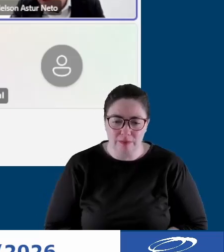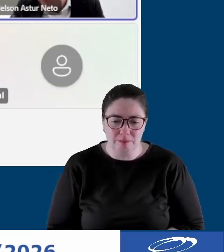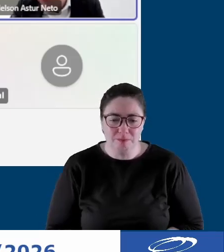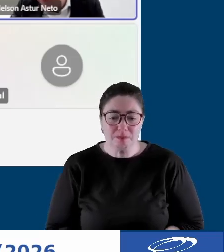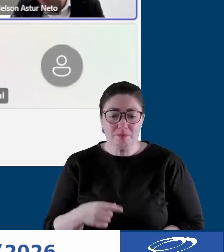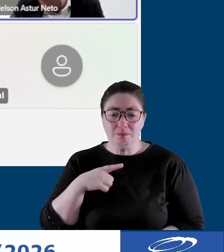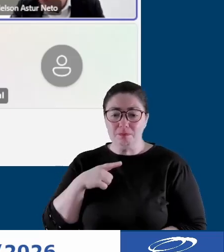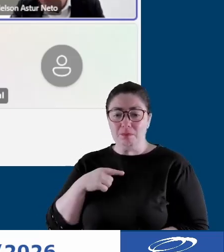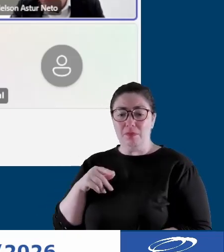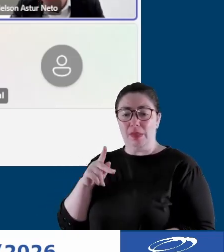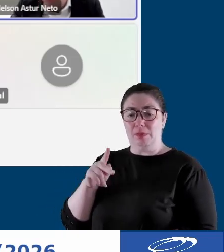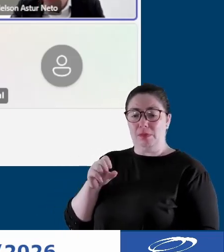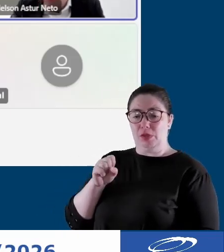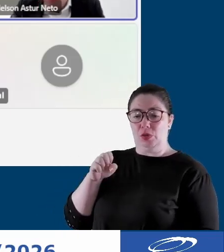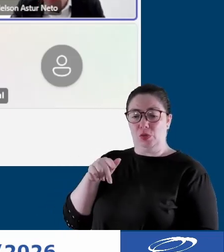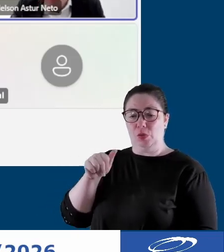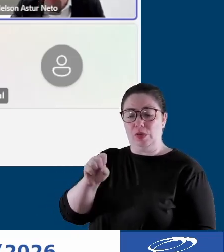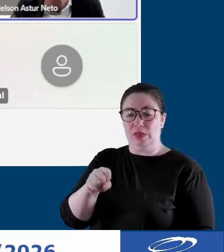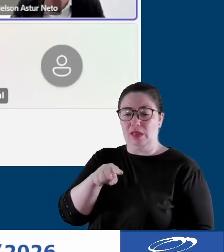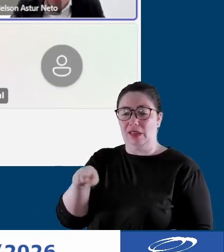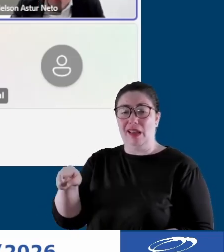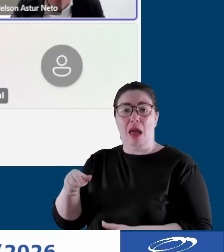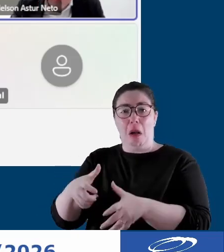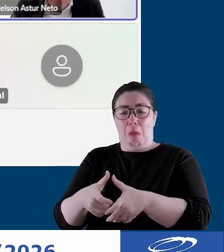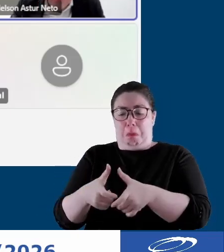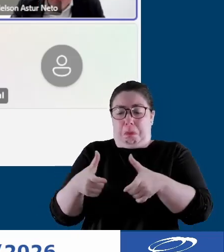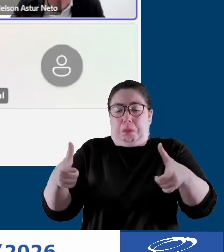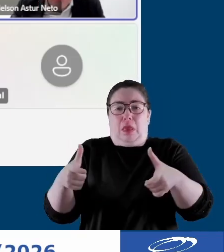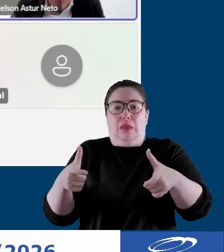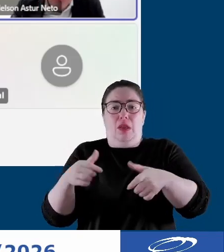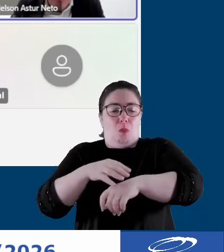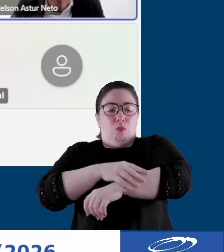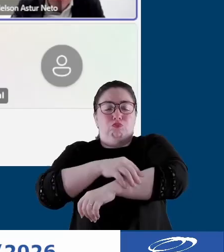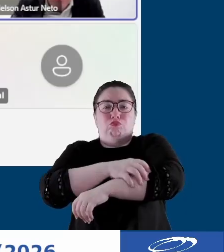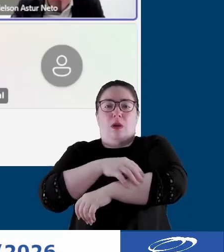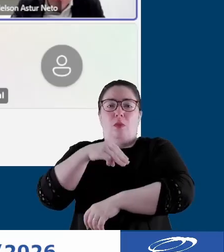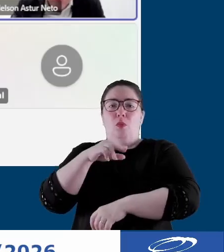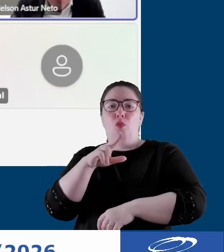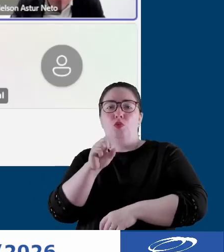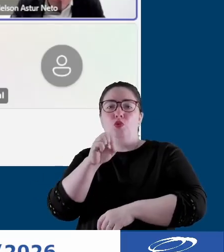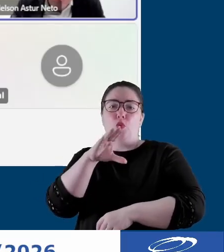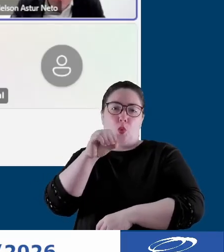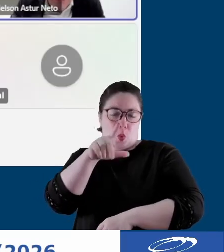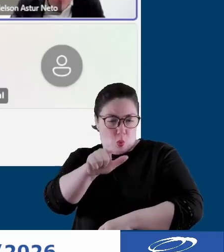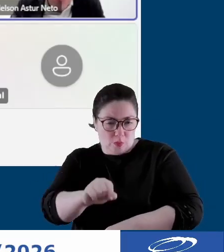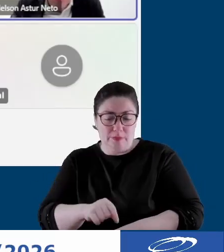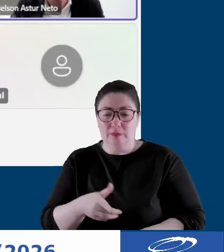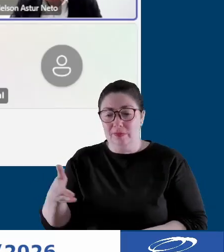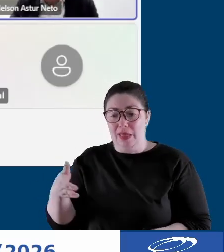bem estufado com aquele abscesso, e pela via lateral eu consigo fazer a ressecção de todo o disco, de